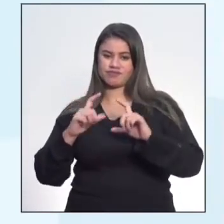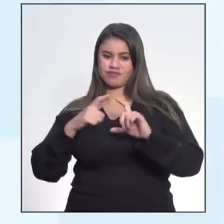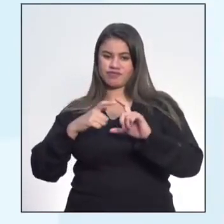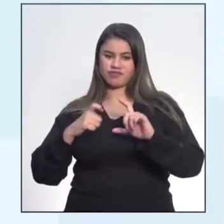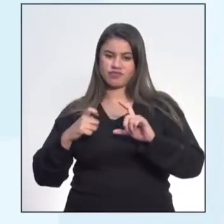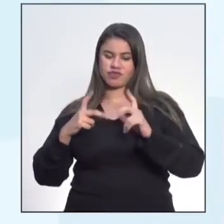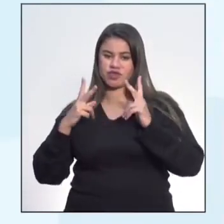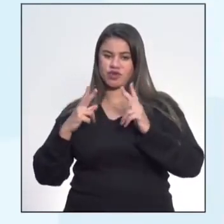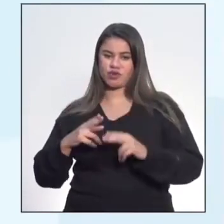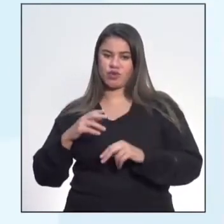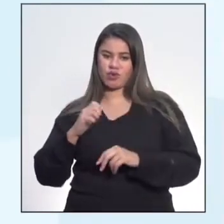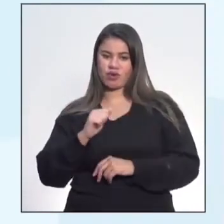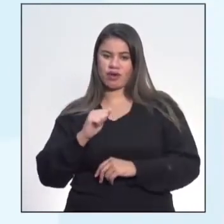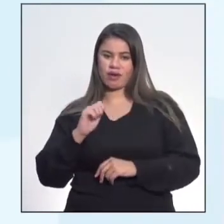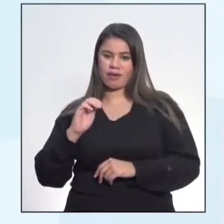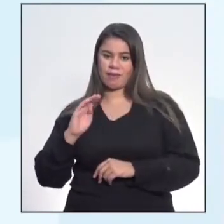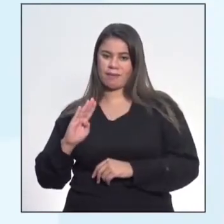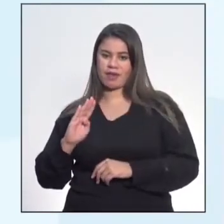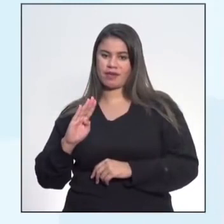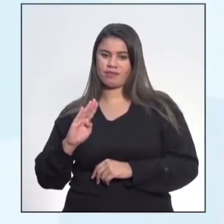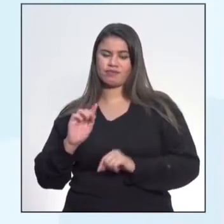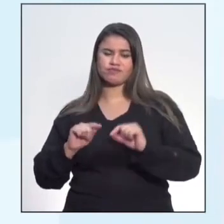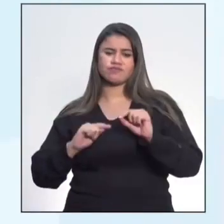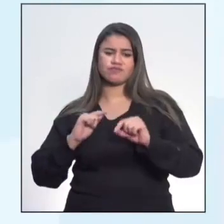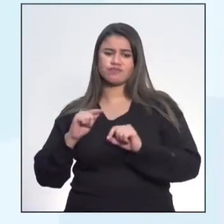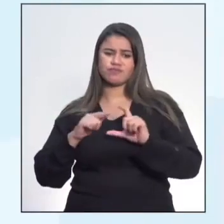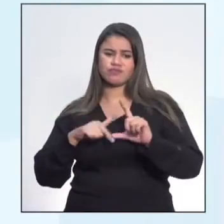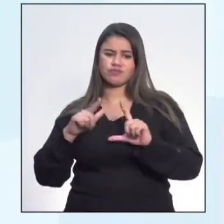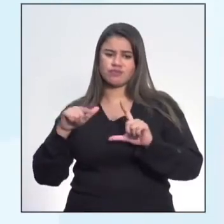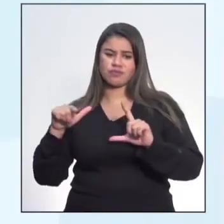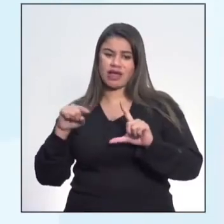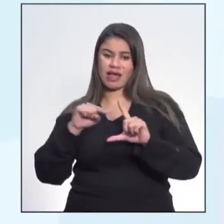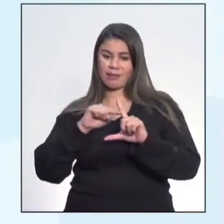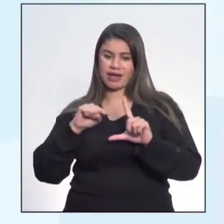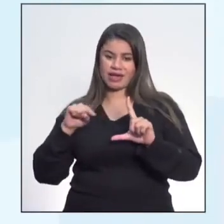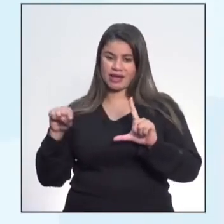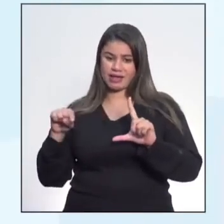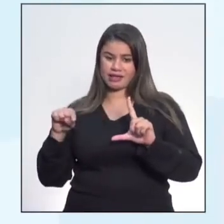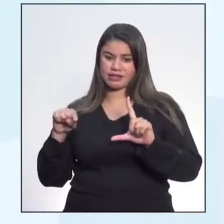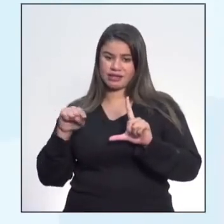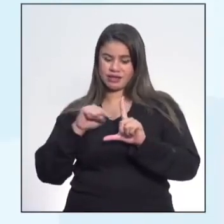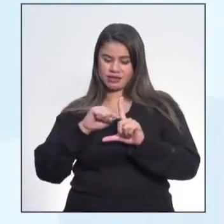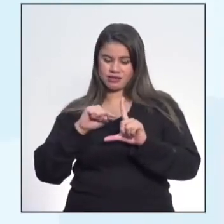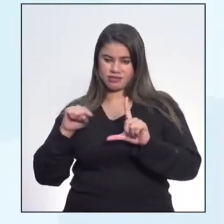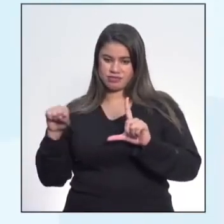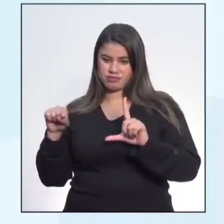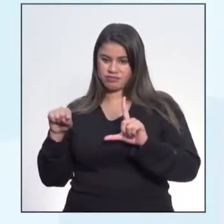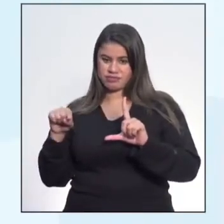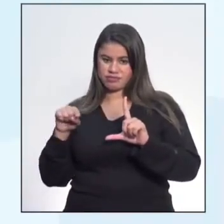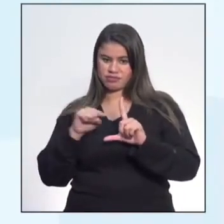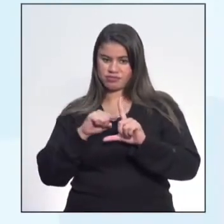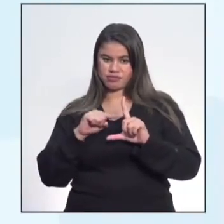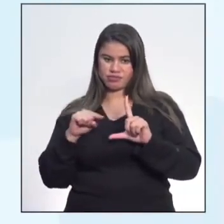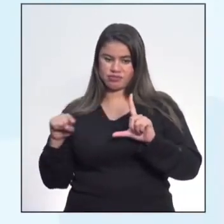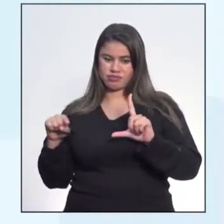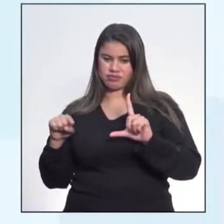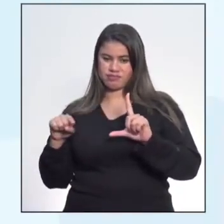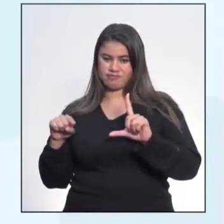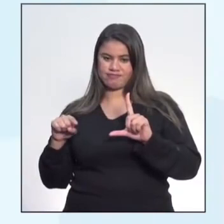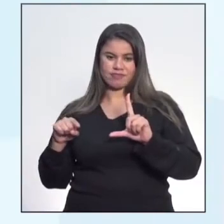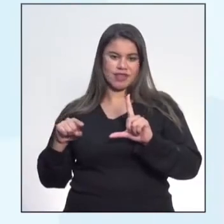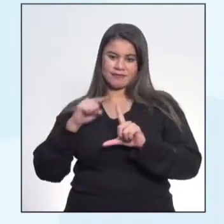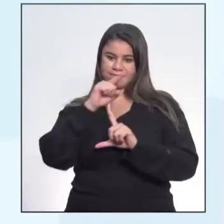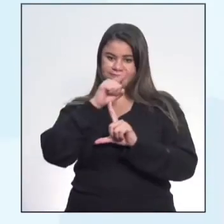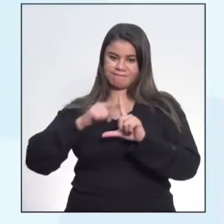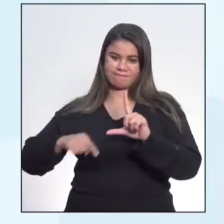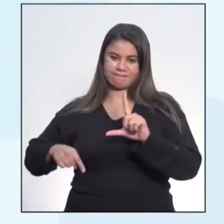ou seja, um número fixo. Como que é esse gráfico, professora? É uma reta também. Só que essa reta ela é paralela ao eixo